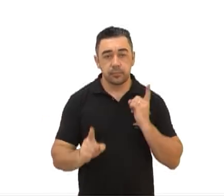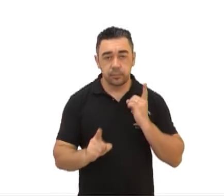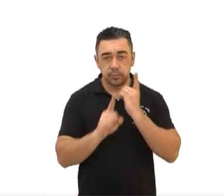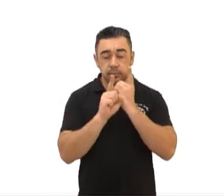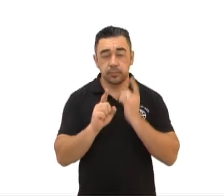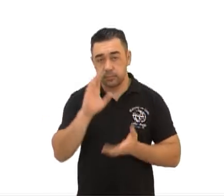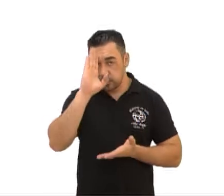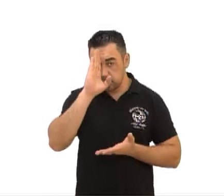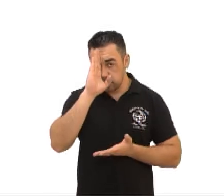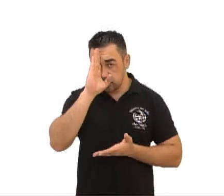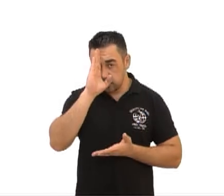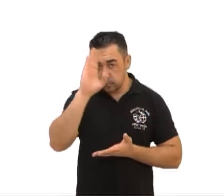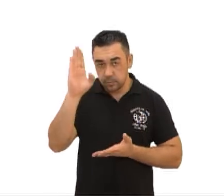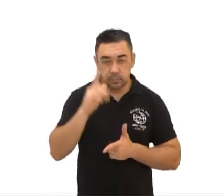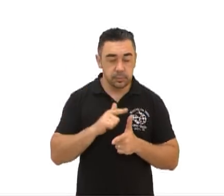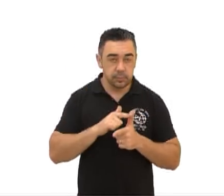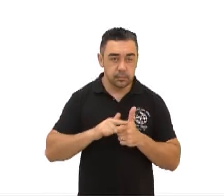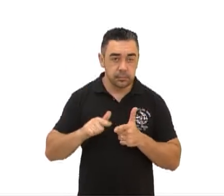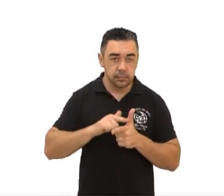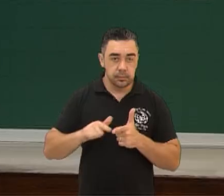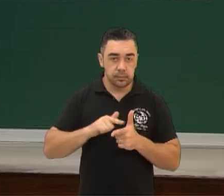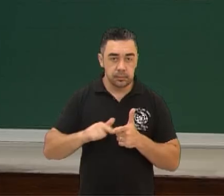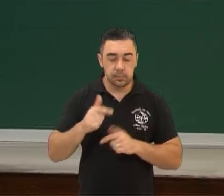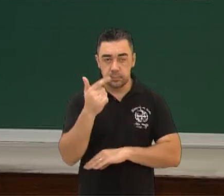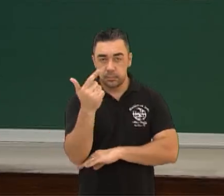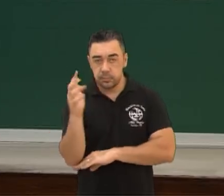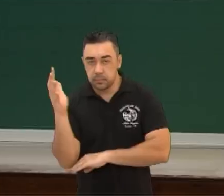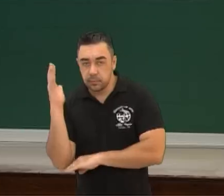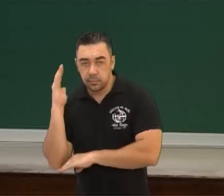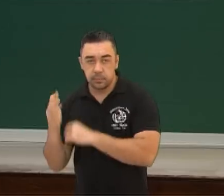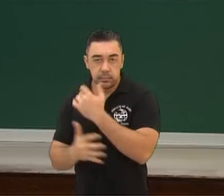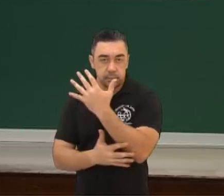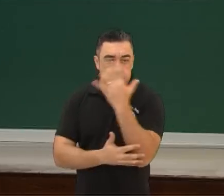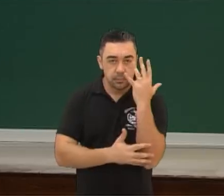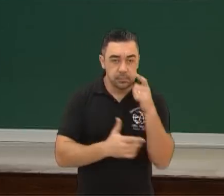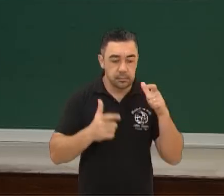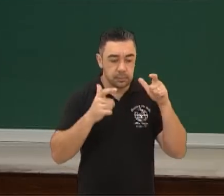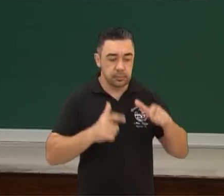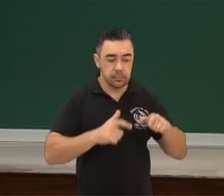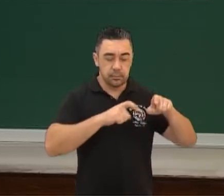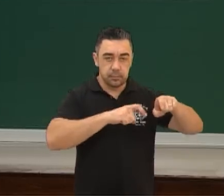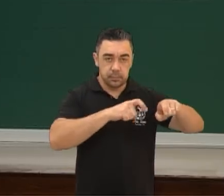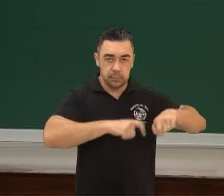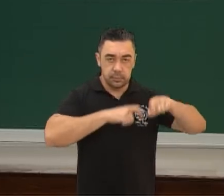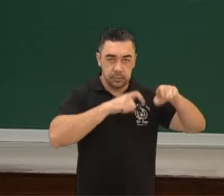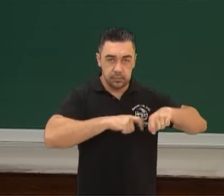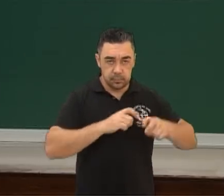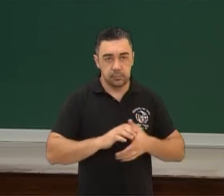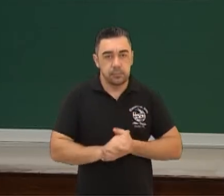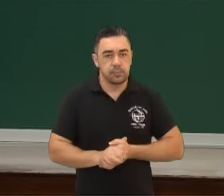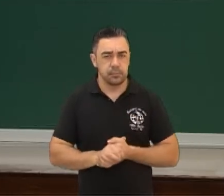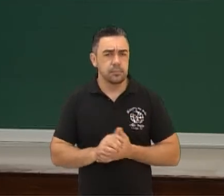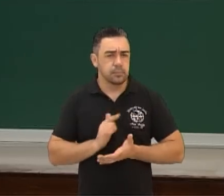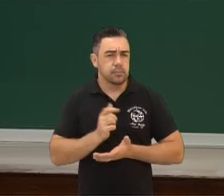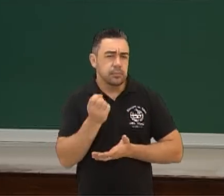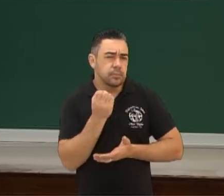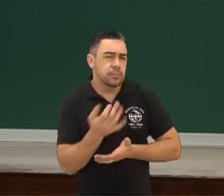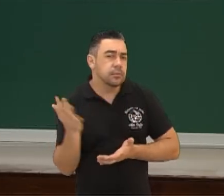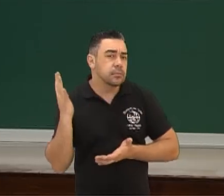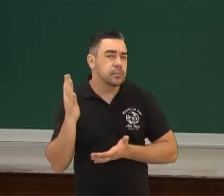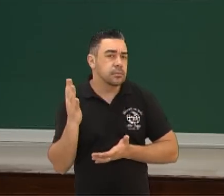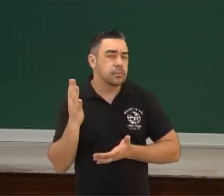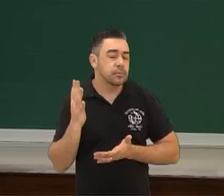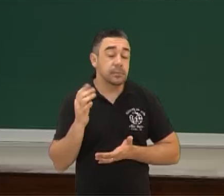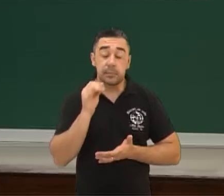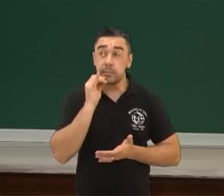os principais problemas ambientais que ocorrem no espaço rural. Então, nós vamos elencar alguns, porque se a gente